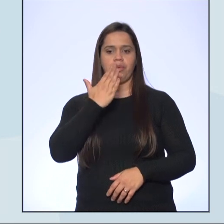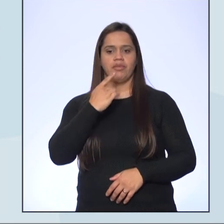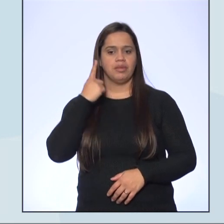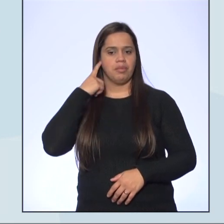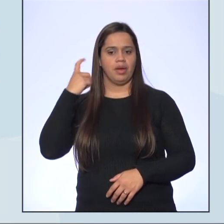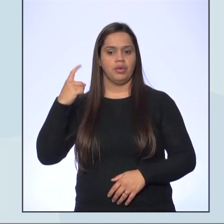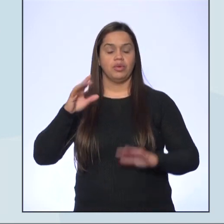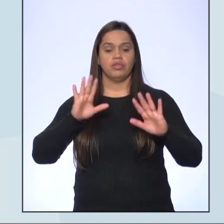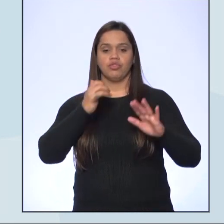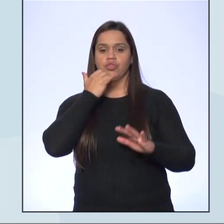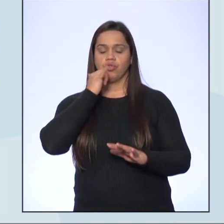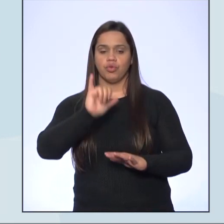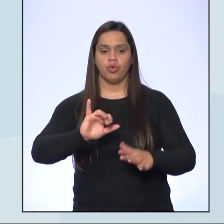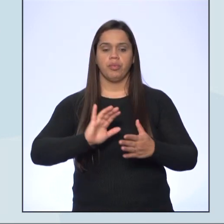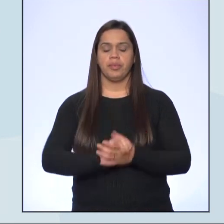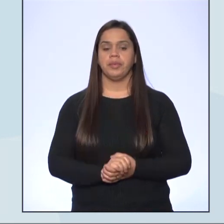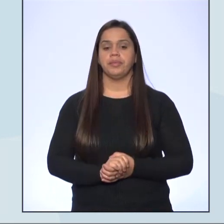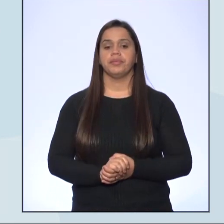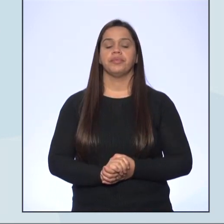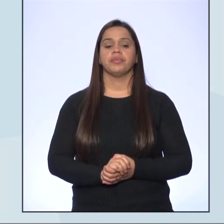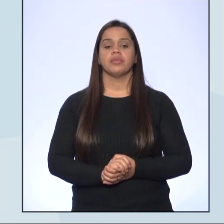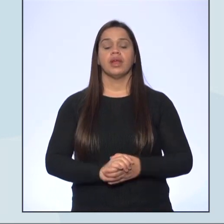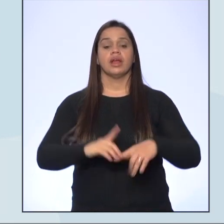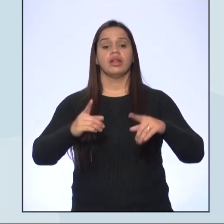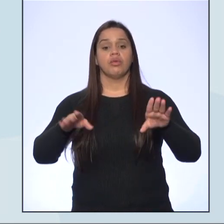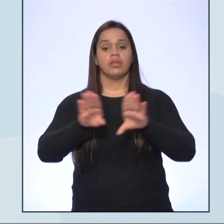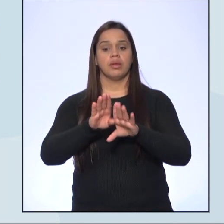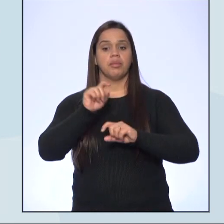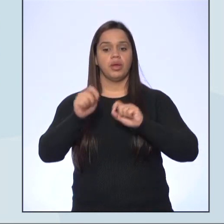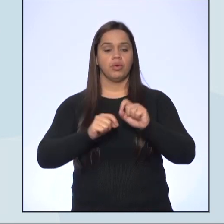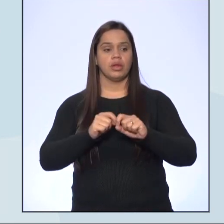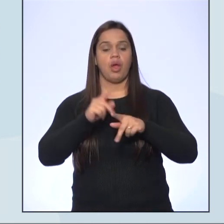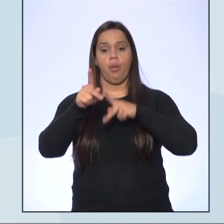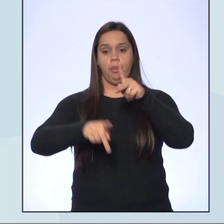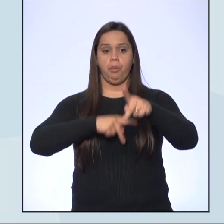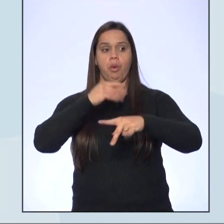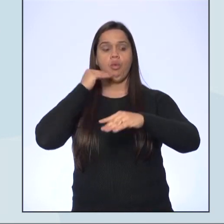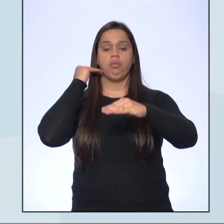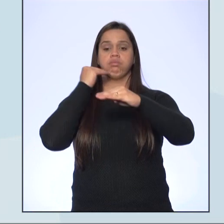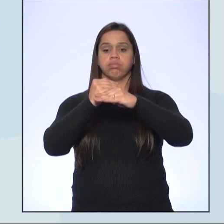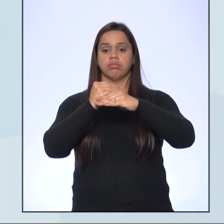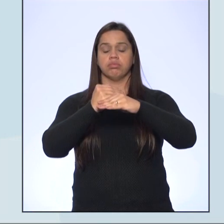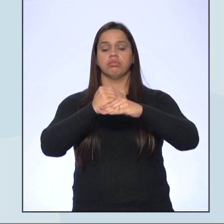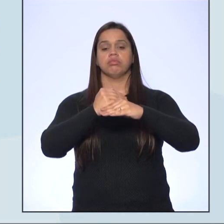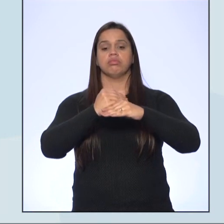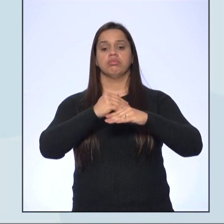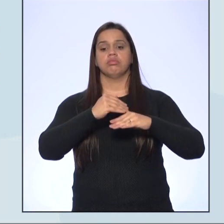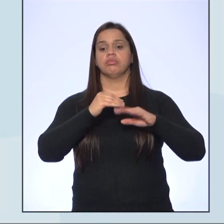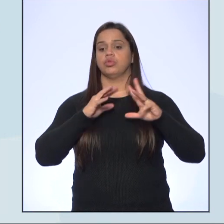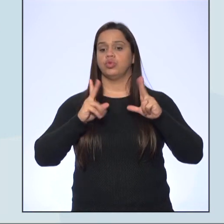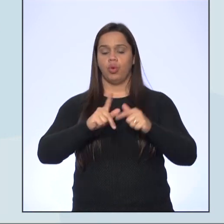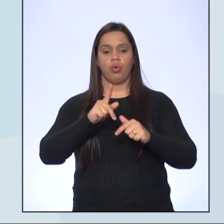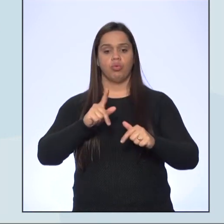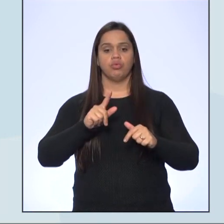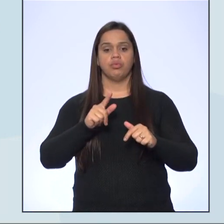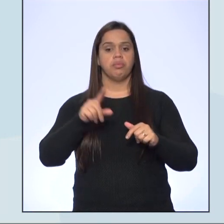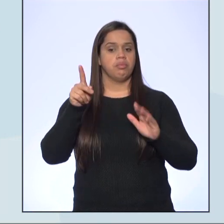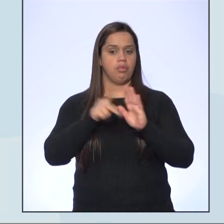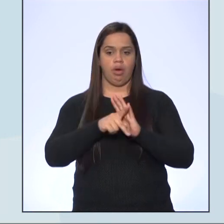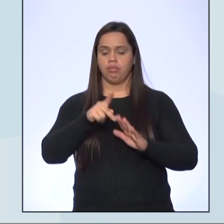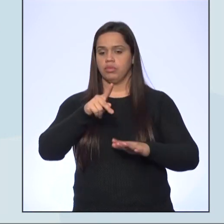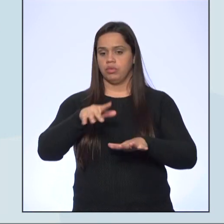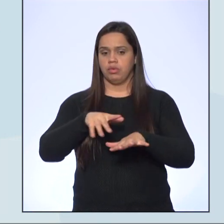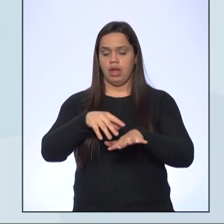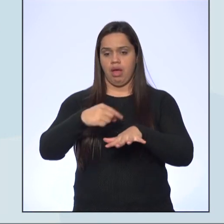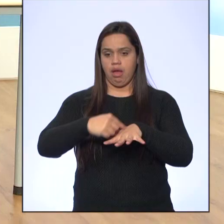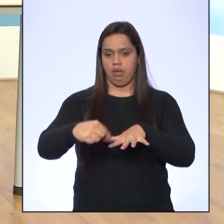a América, essa questão da igualdade entre os povos americanos. Pregar essas ideias aqui